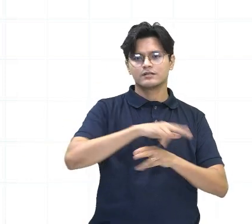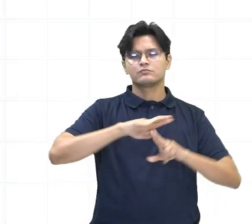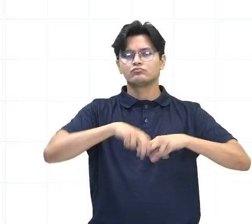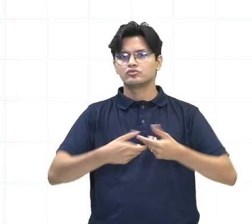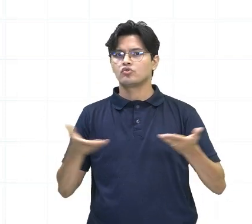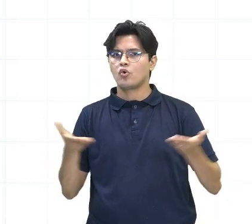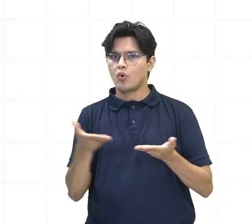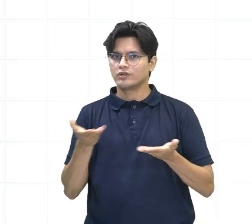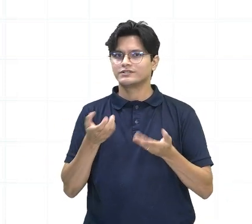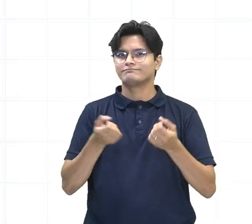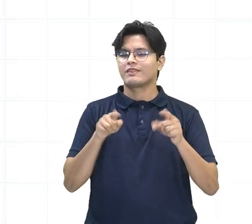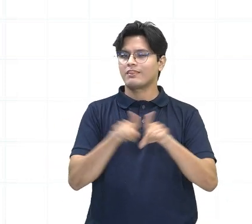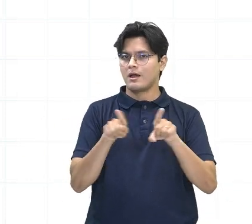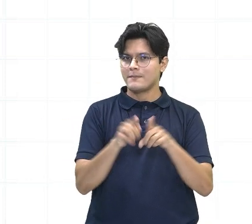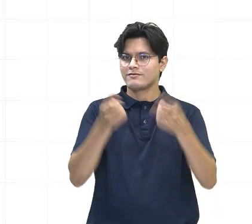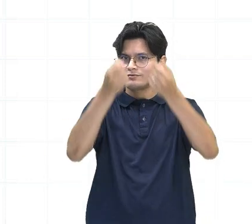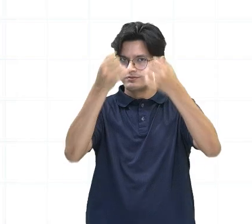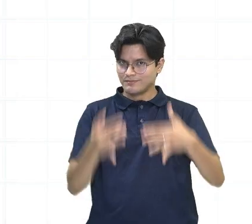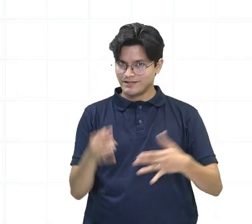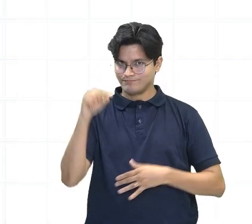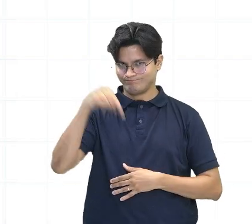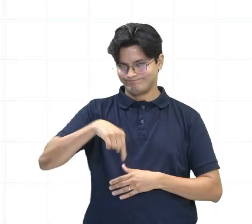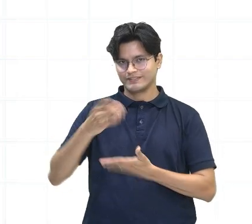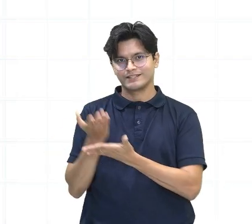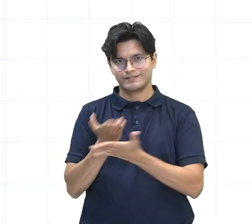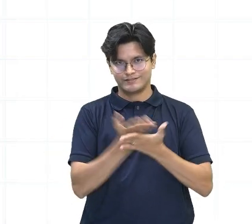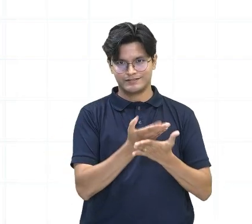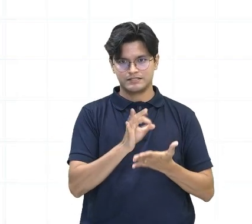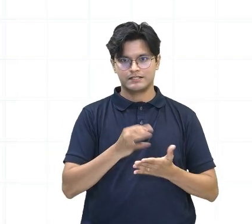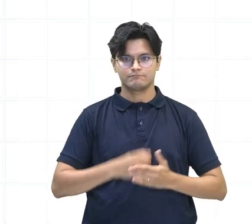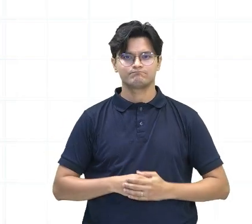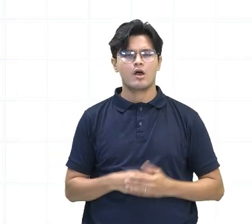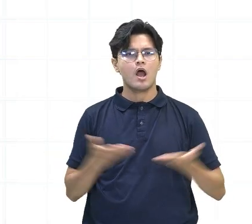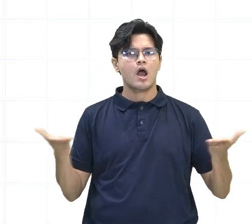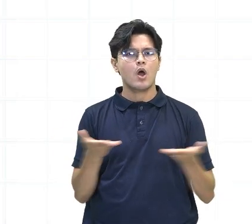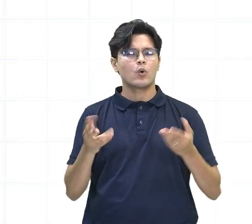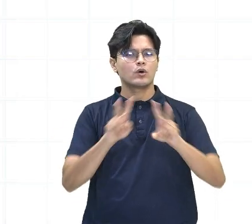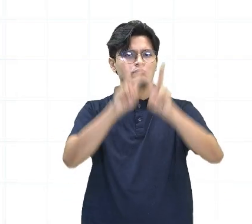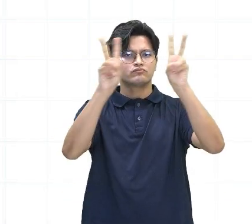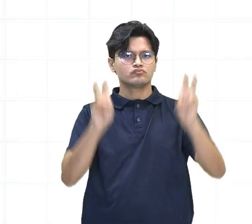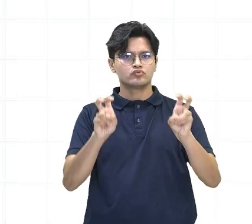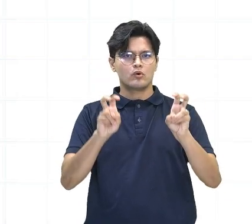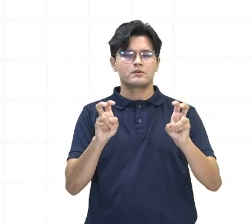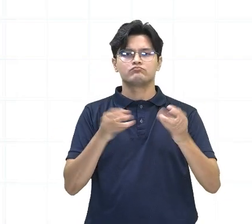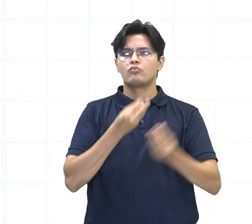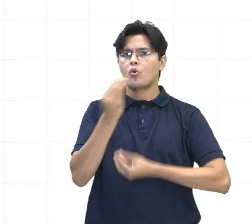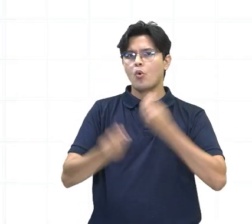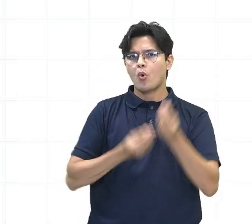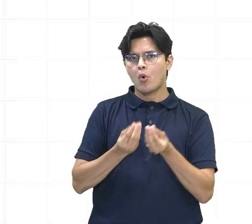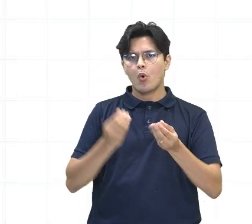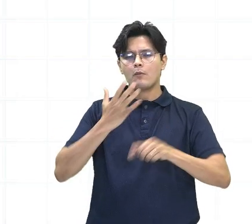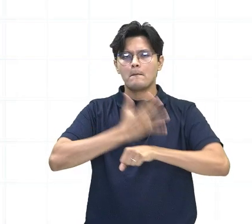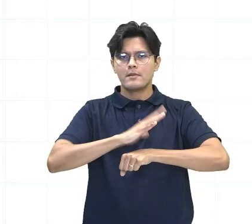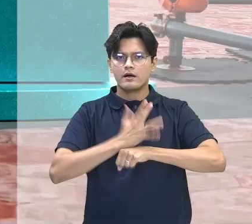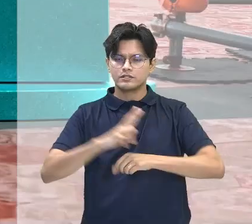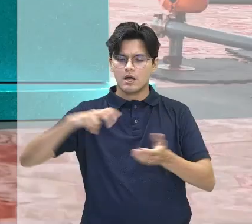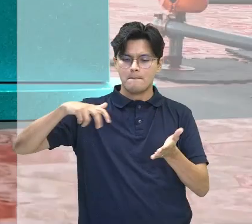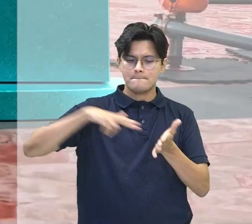aqui no ambiente escolar, ok? Agora vamos falar sobre os benefícios associados à prática do